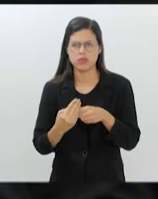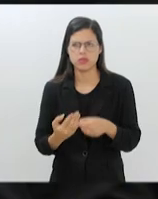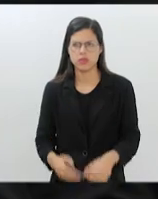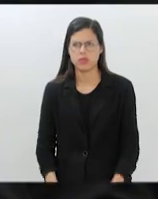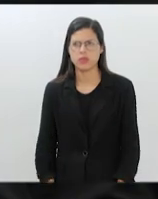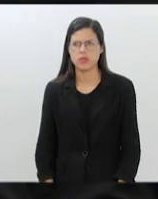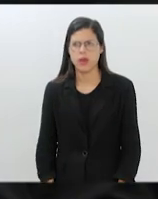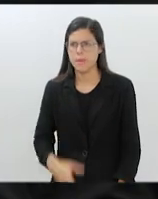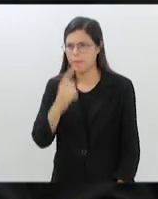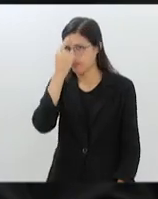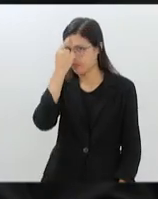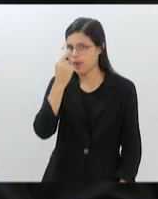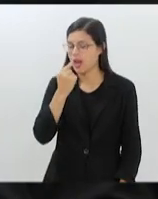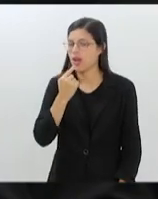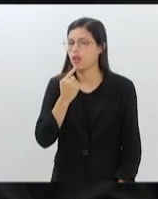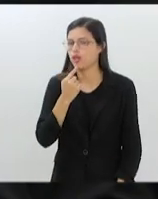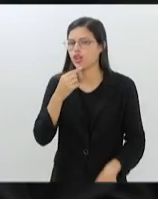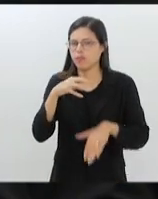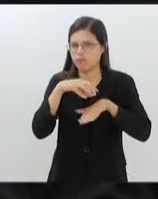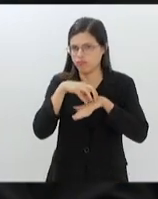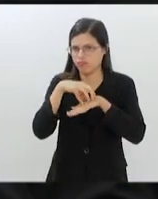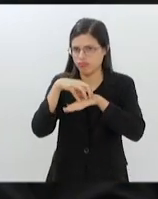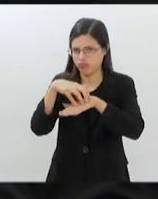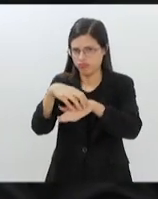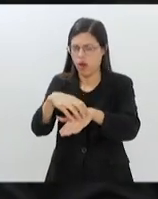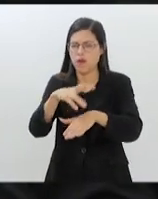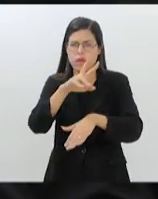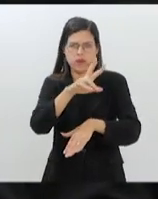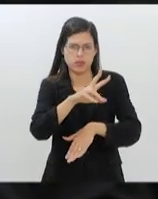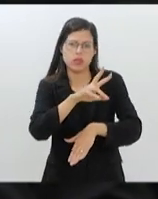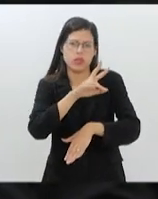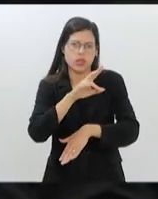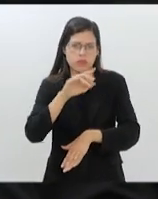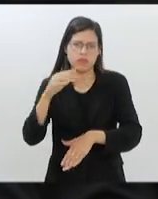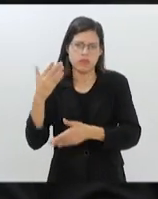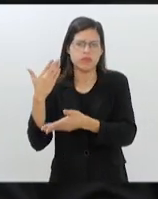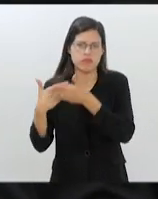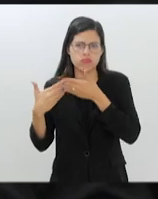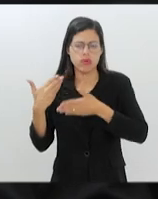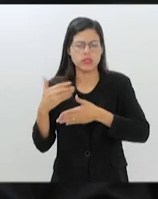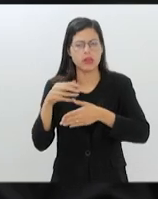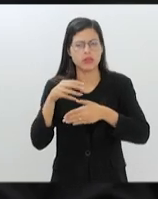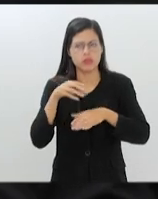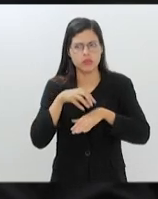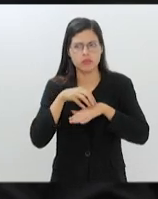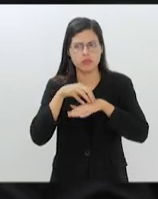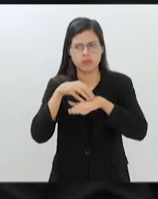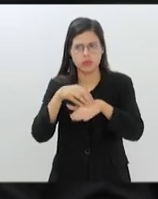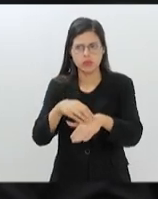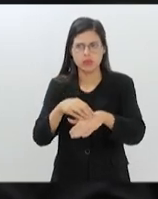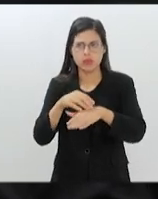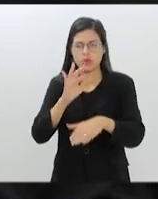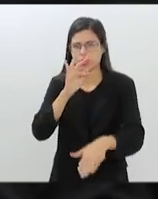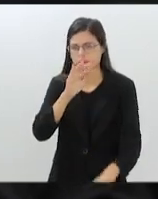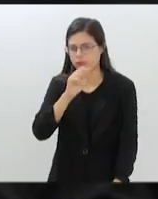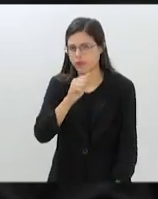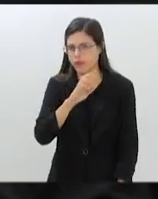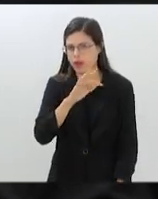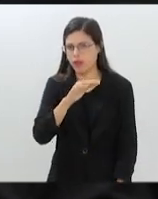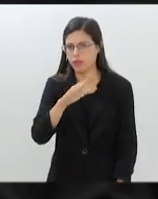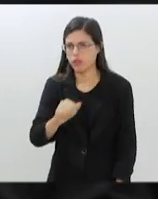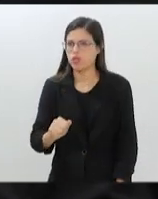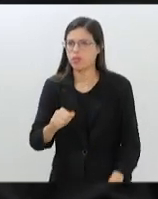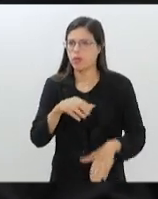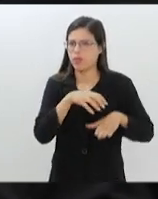imagem Peregrina e a circular por a imagem Peregrina que veio de Fátima e a circular